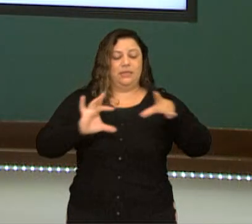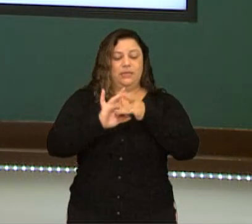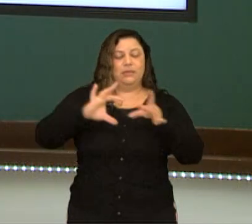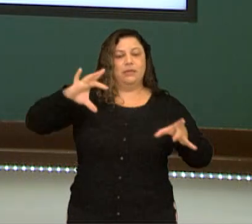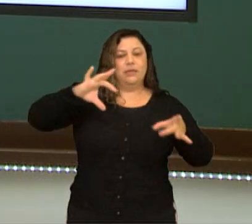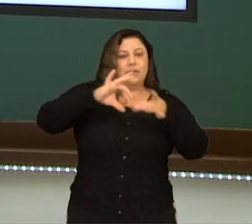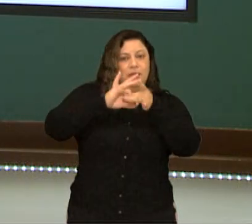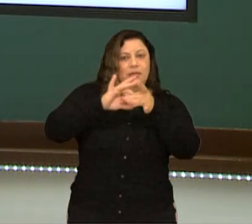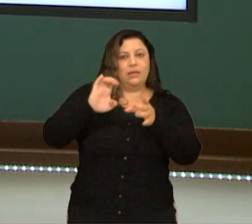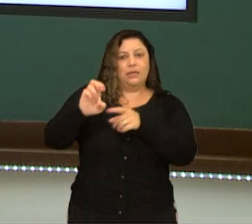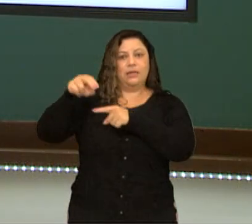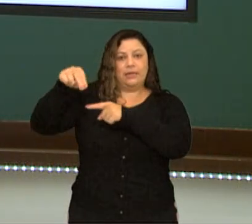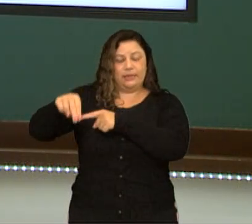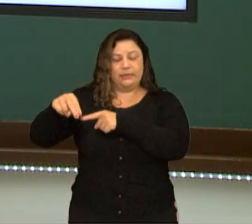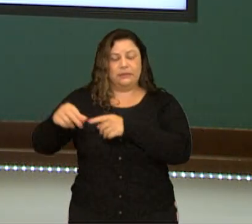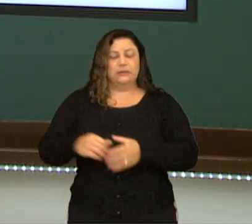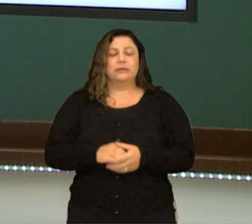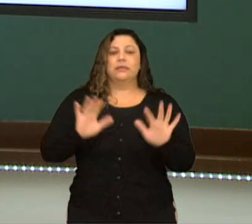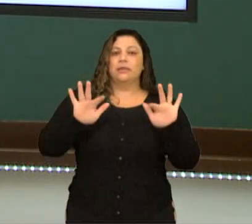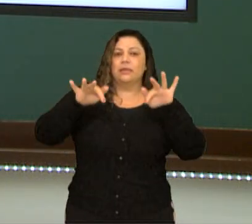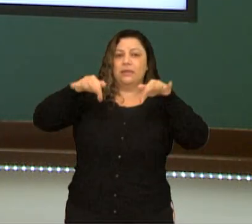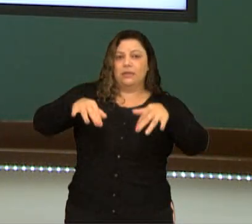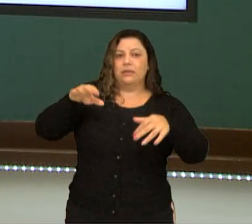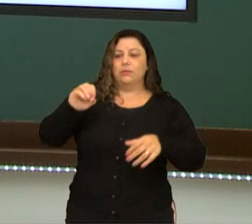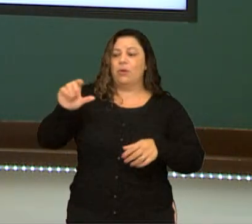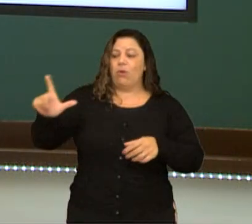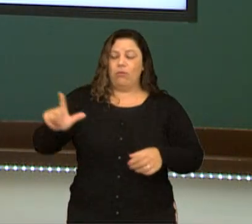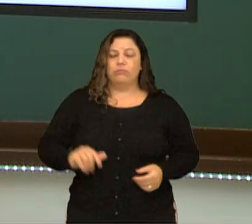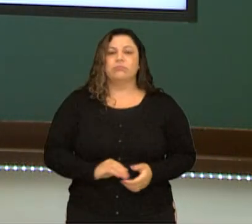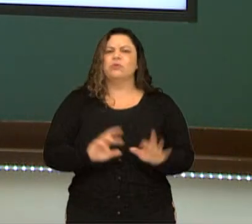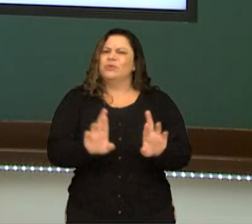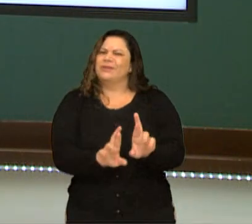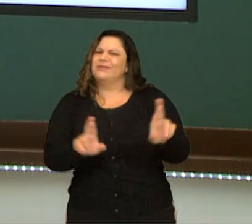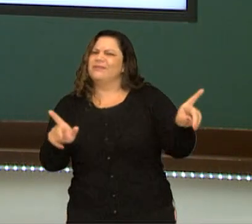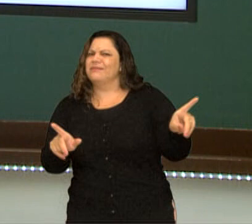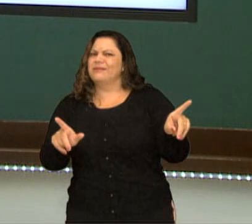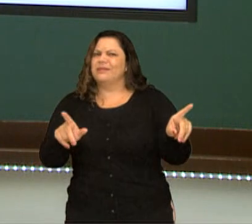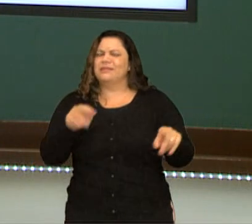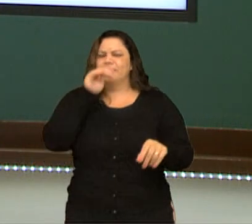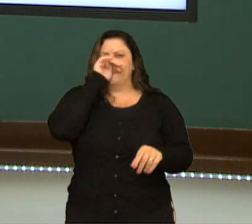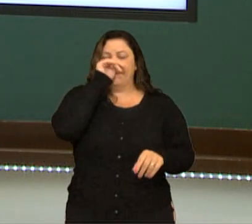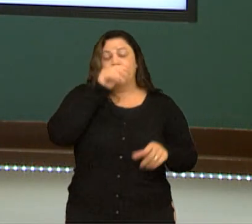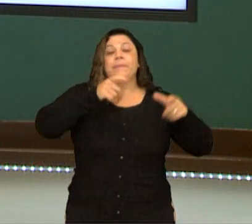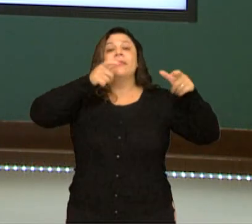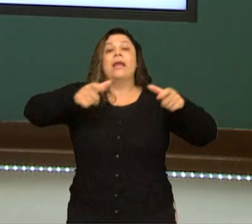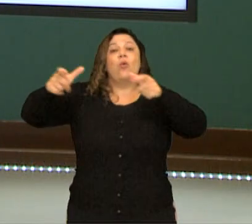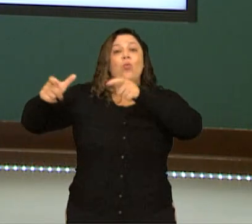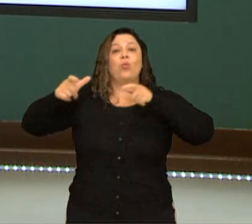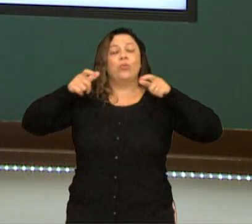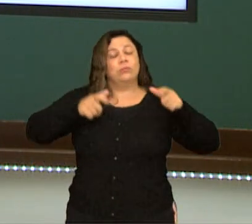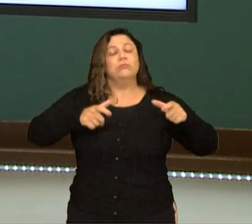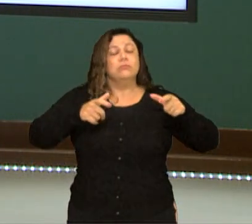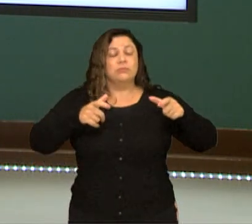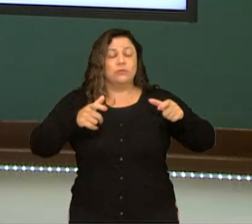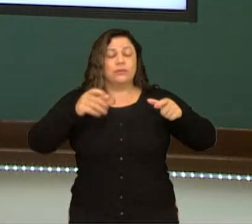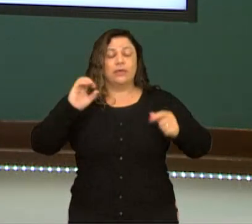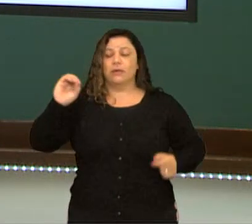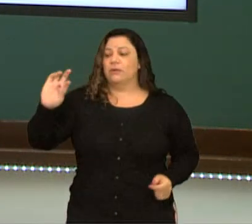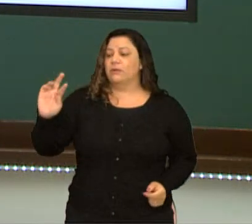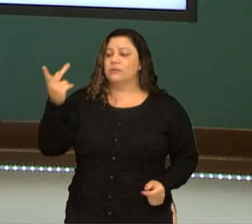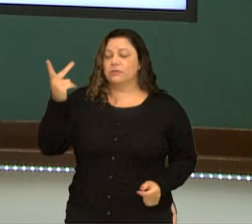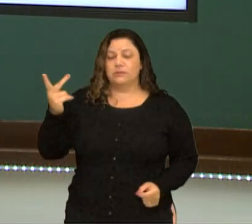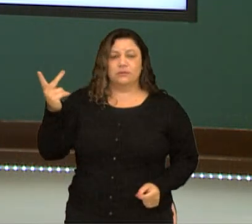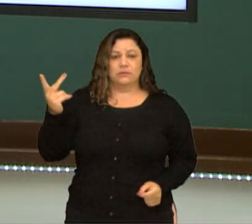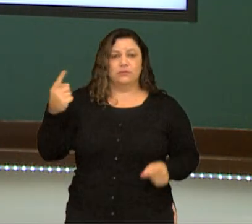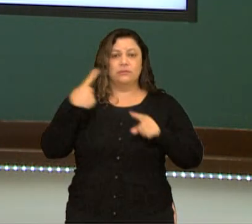en, e terminação ol. O que vai diferenciar aí é a posição do OH, porque